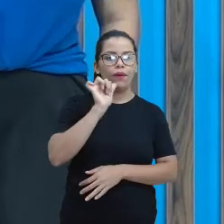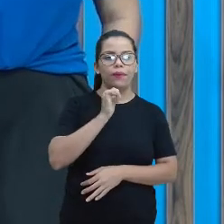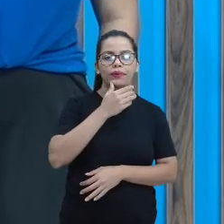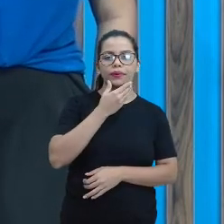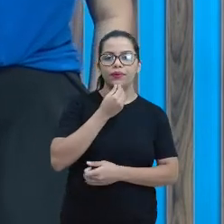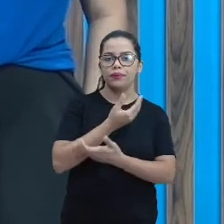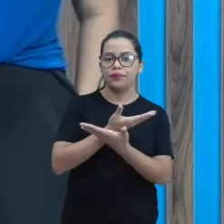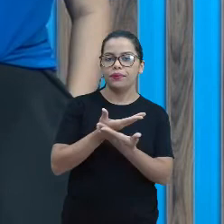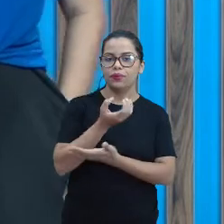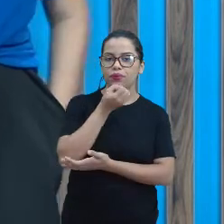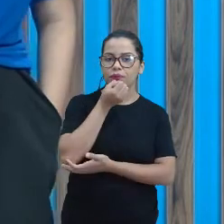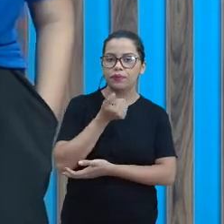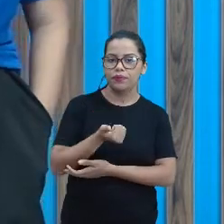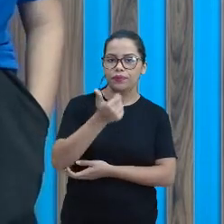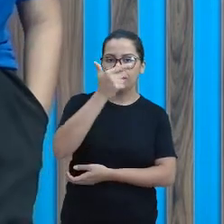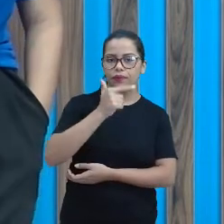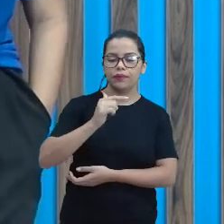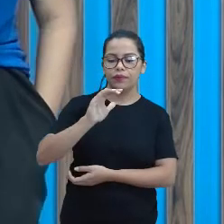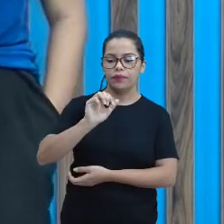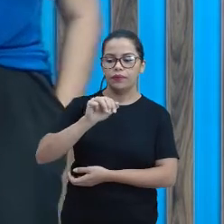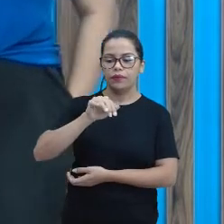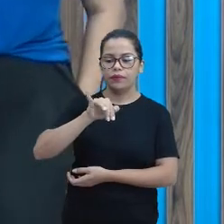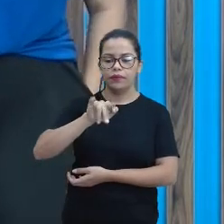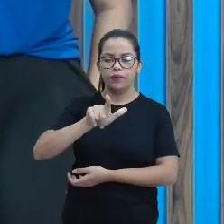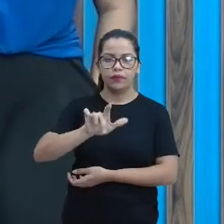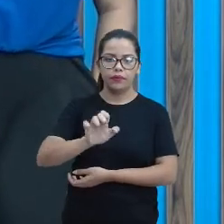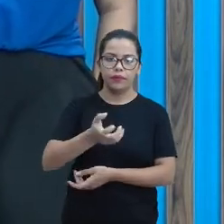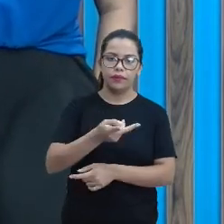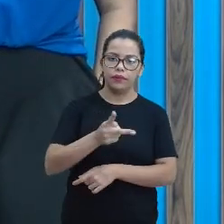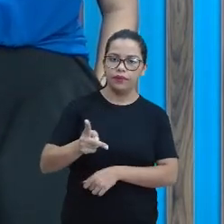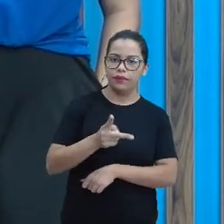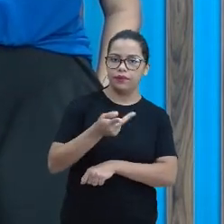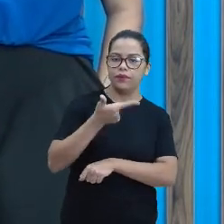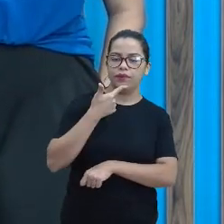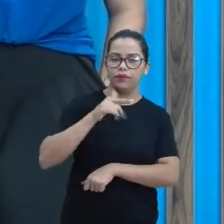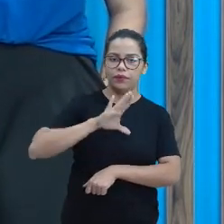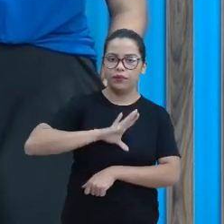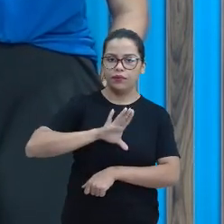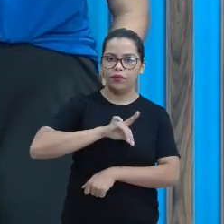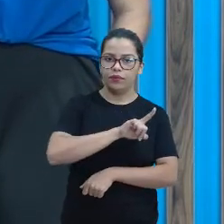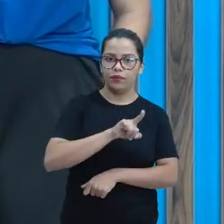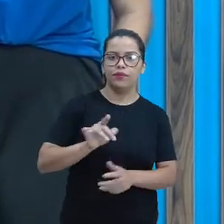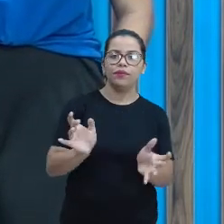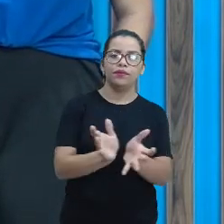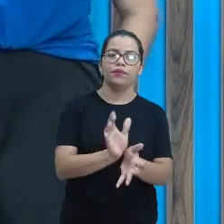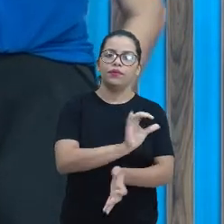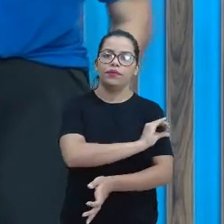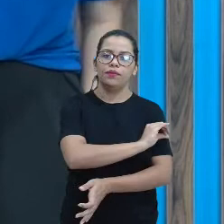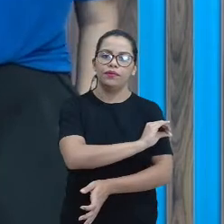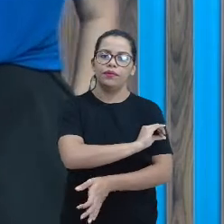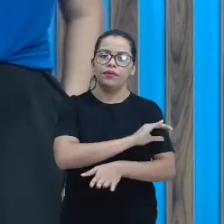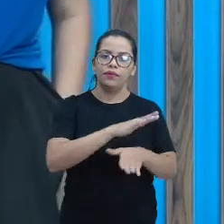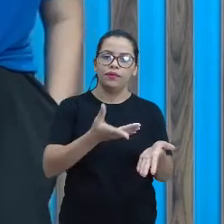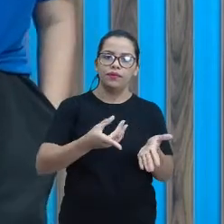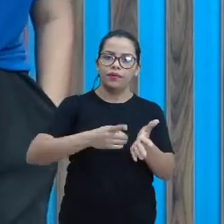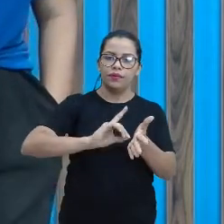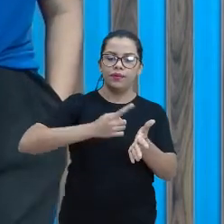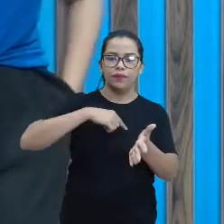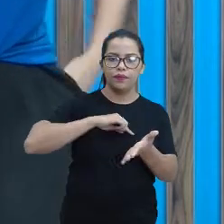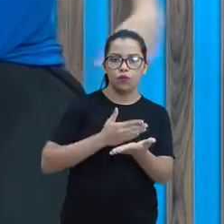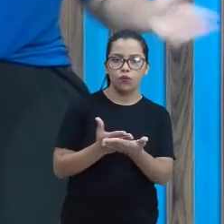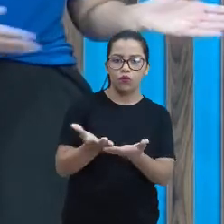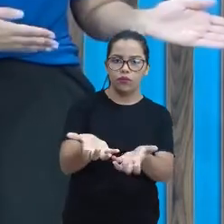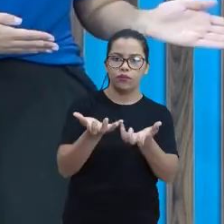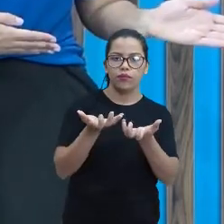meninas, tudo bem? Eu sou Camille Borba e serei a professora de língua portuguesa de vocês do 9º ano. Antes de começarmos,